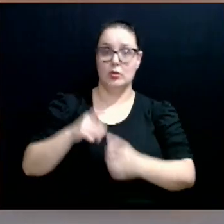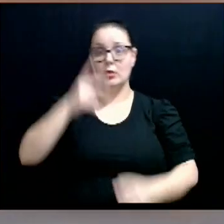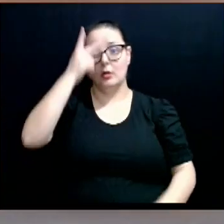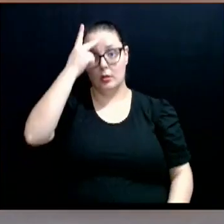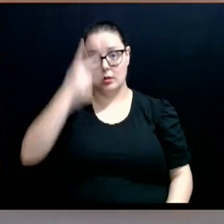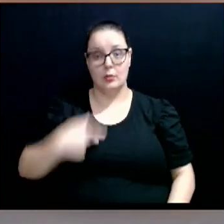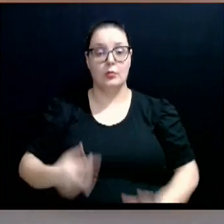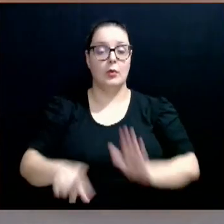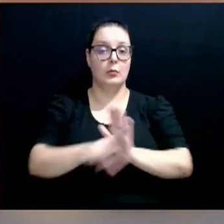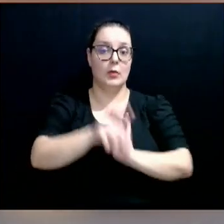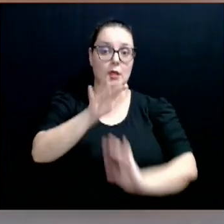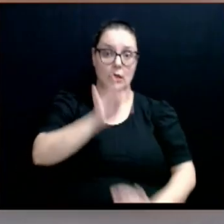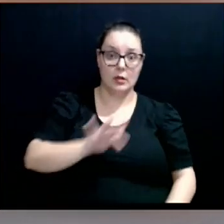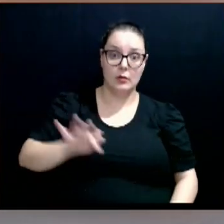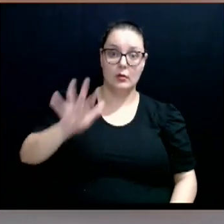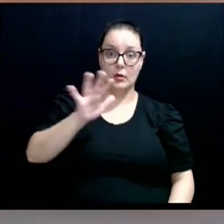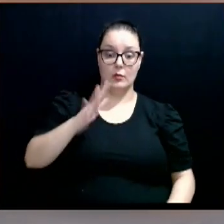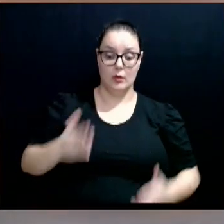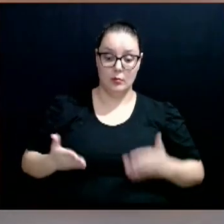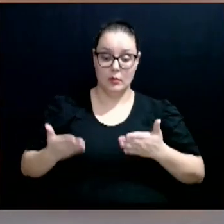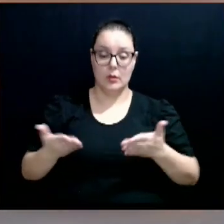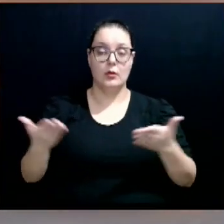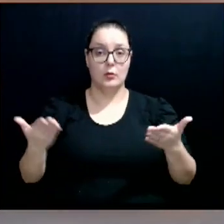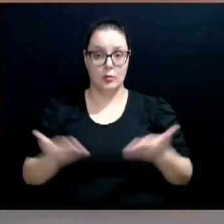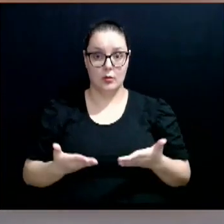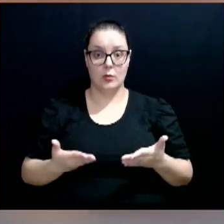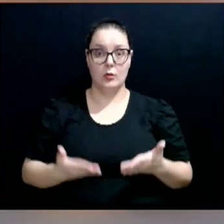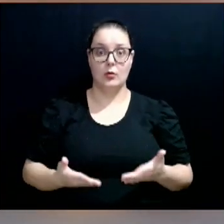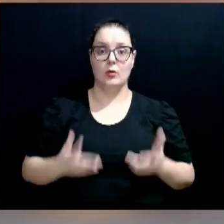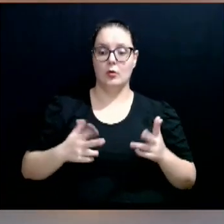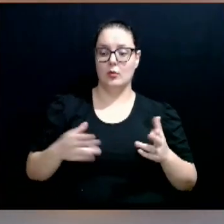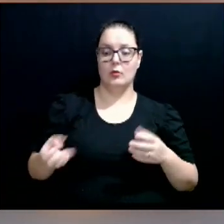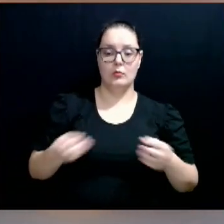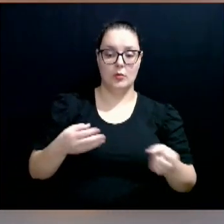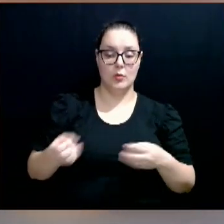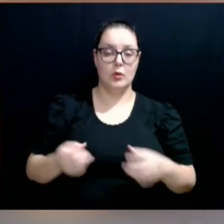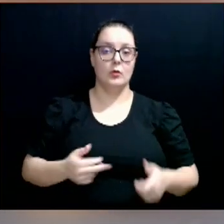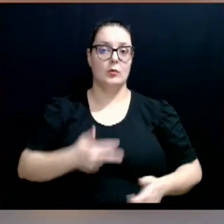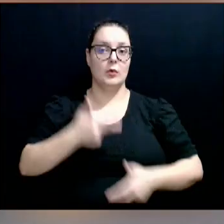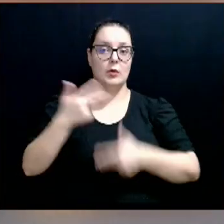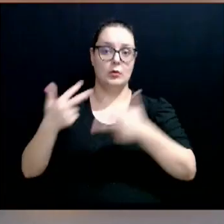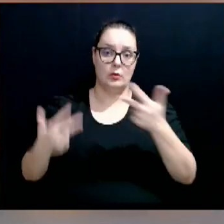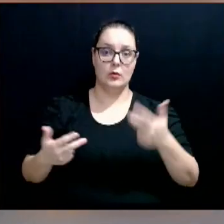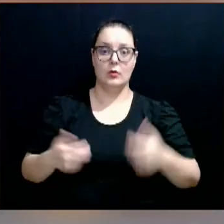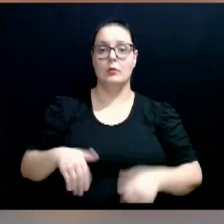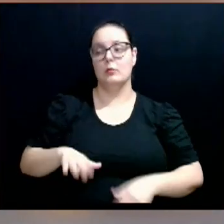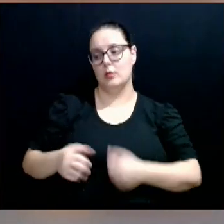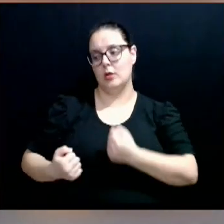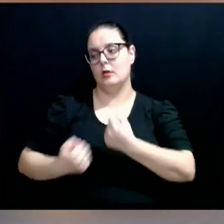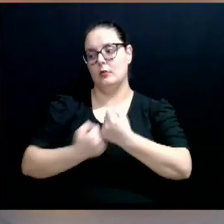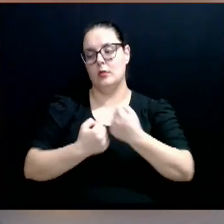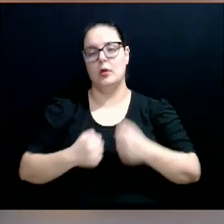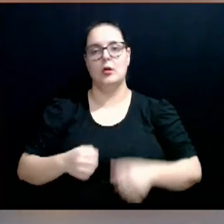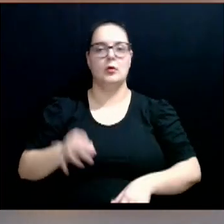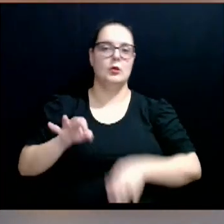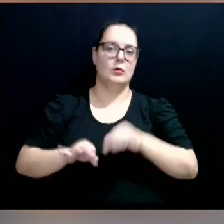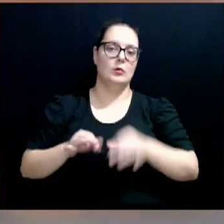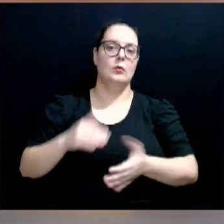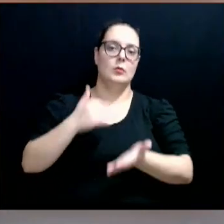federal traz hoje como inovação, como novidade, dá mais amparo jurídico para que a Secretaria